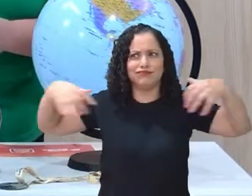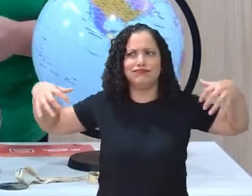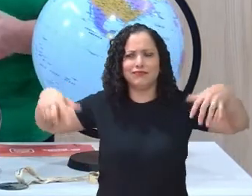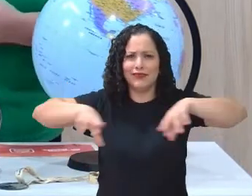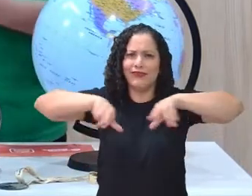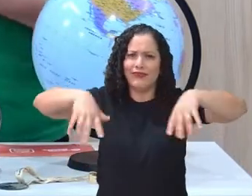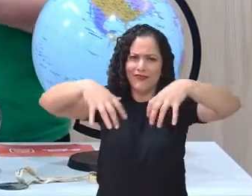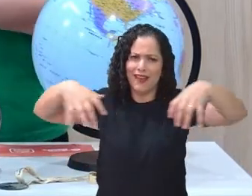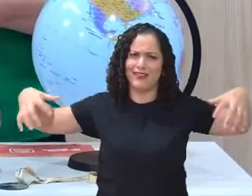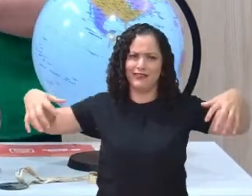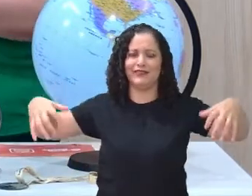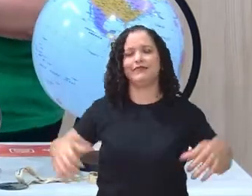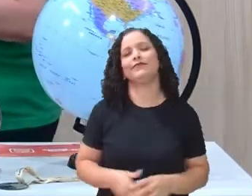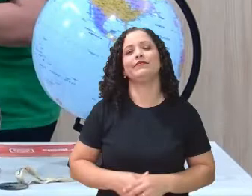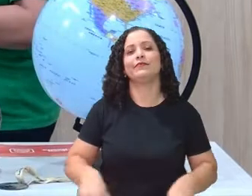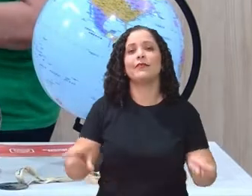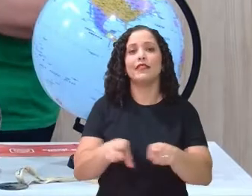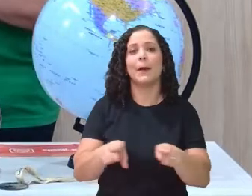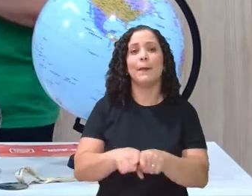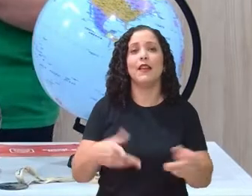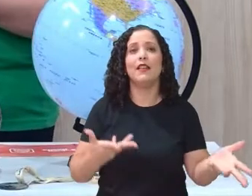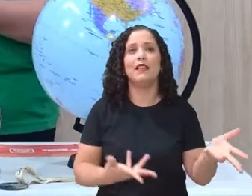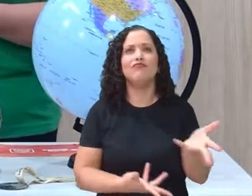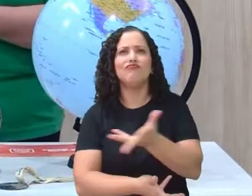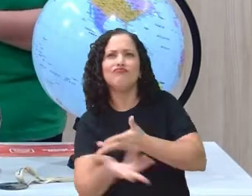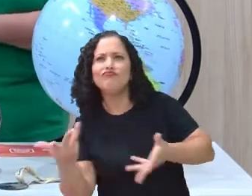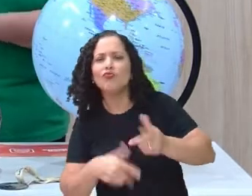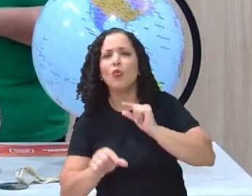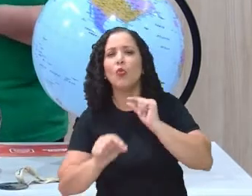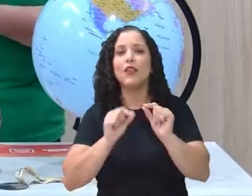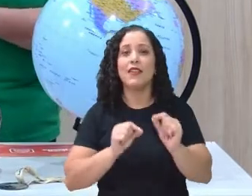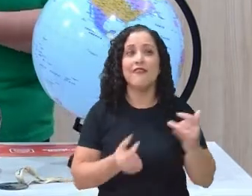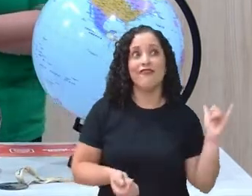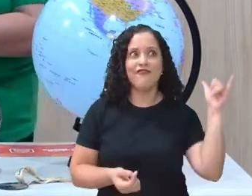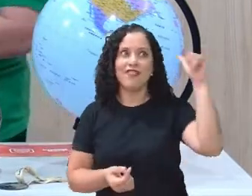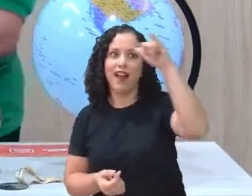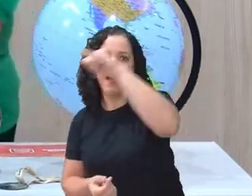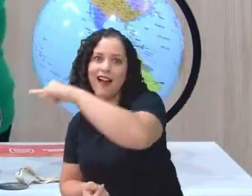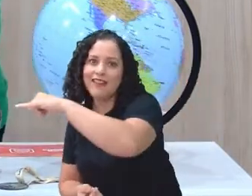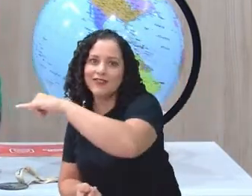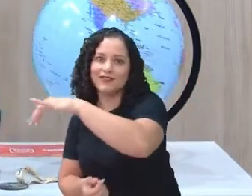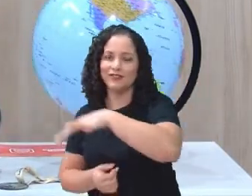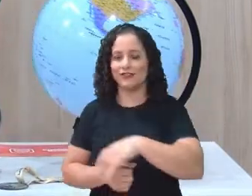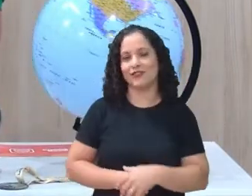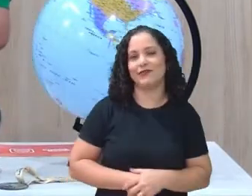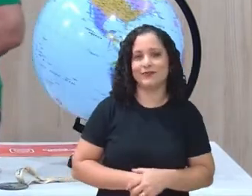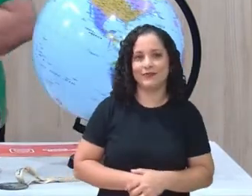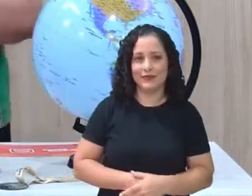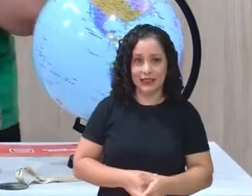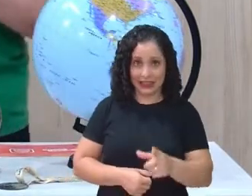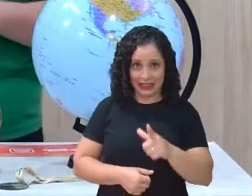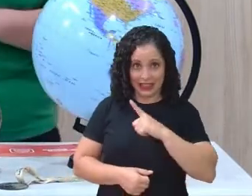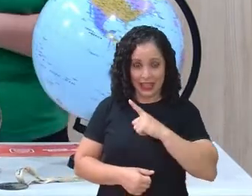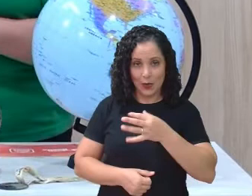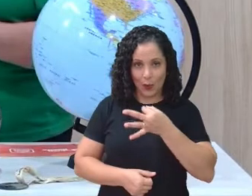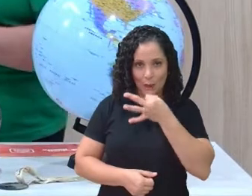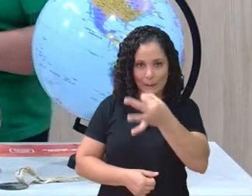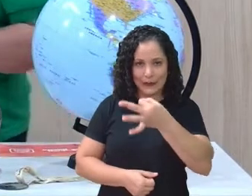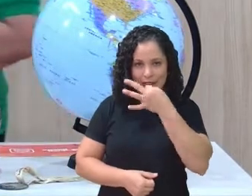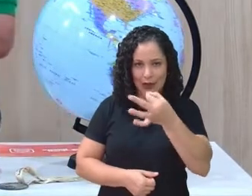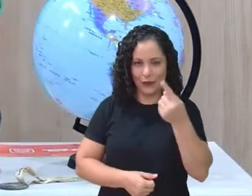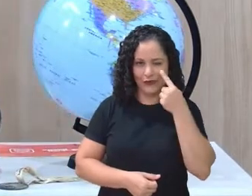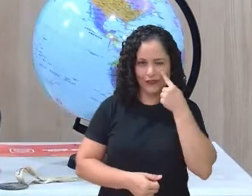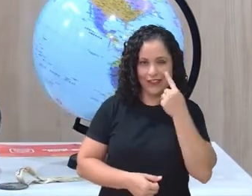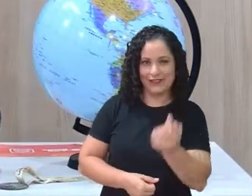também. Também em relação às viagens. Mas vamos ver. Eu coloquei para vocês aqui uma dica, que bem na parte